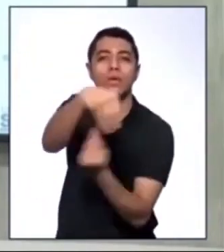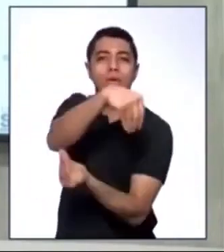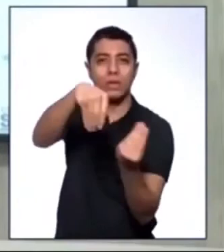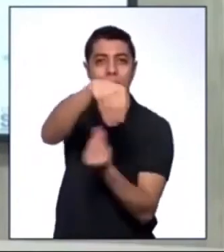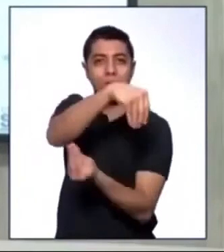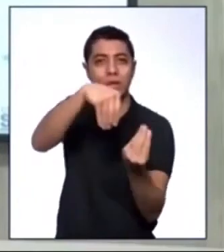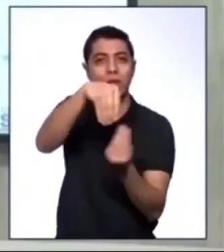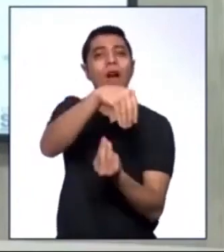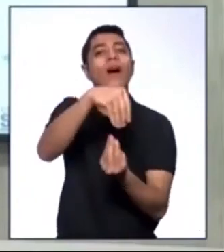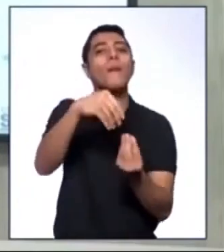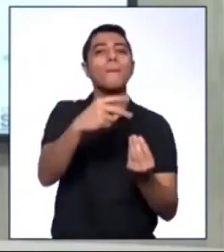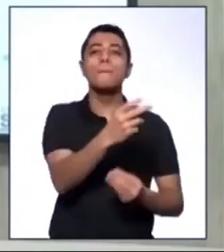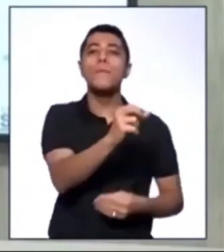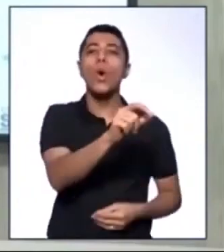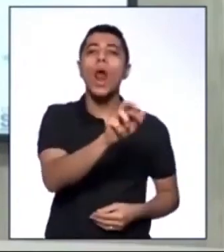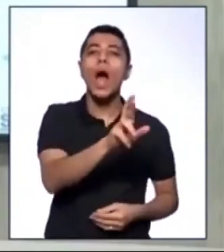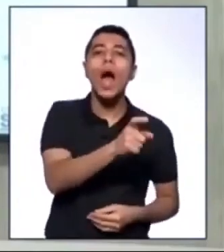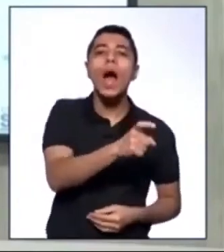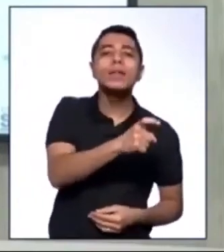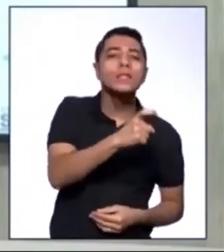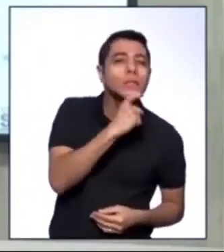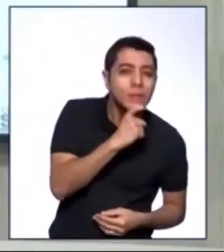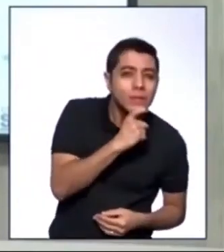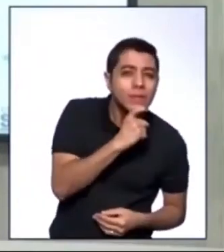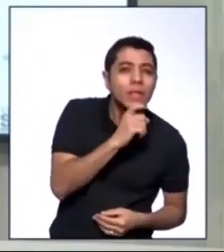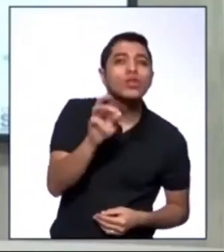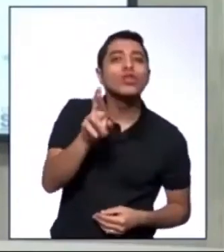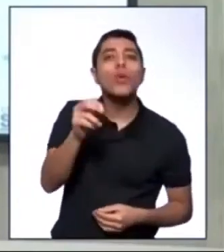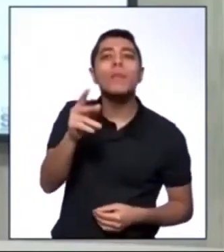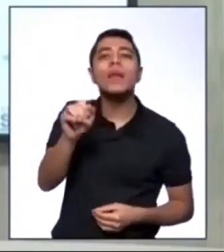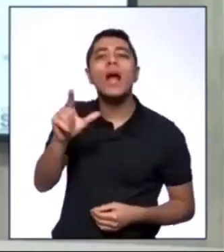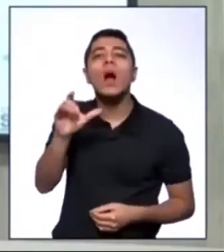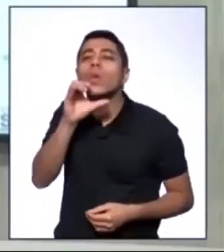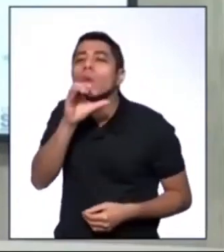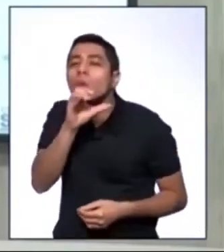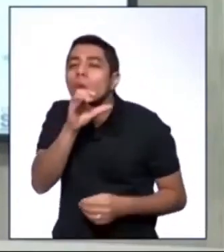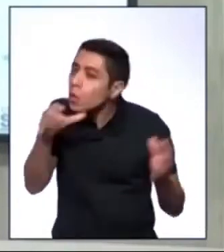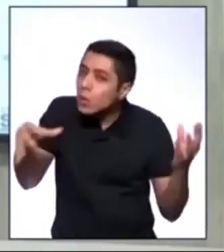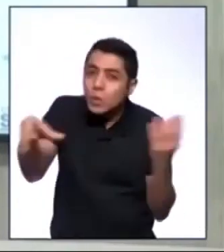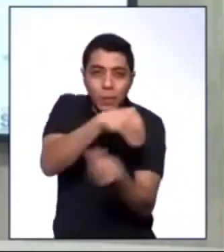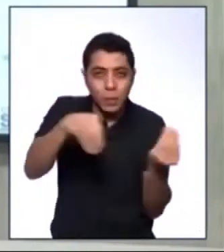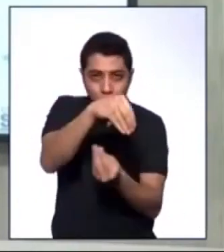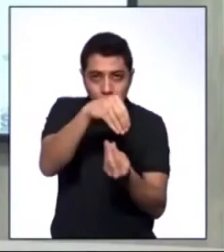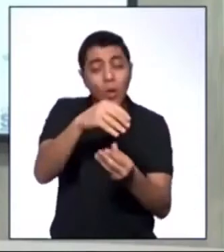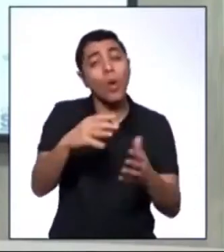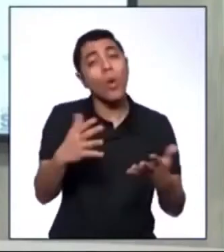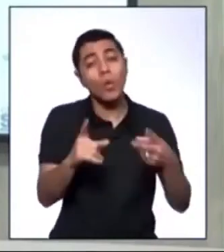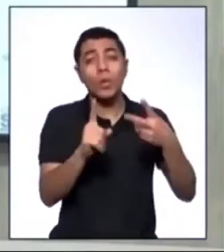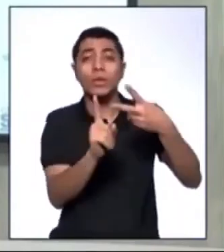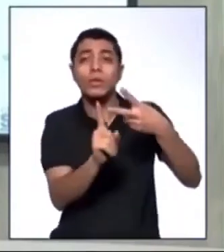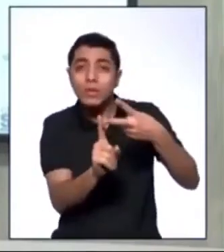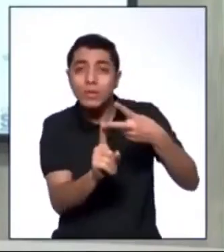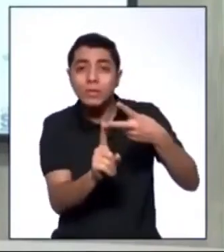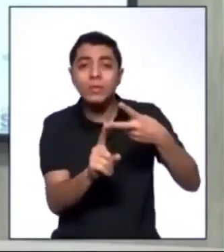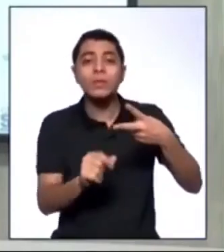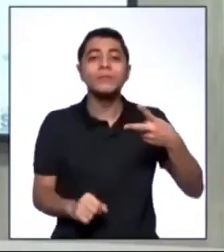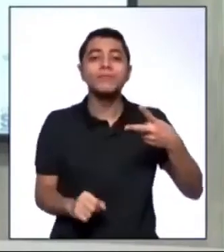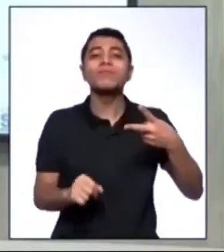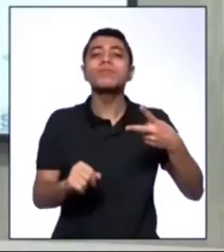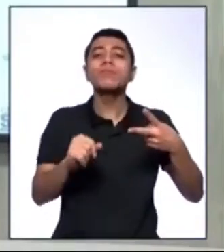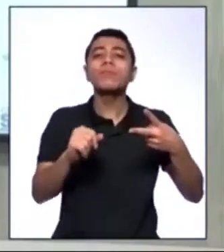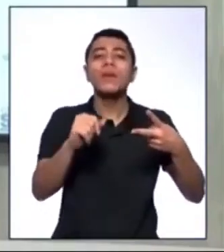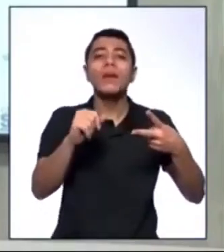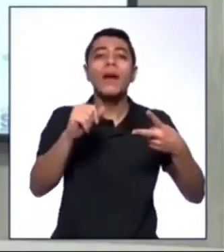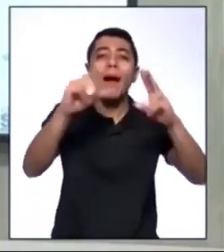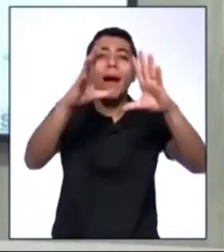entre o ar polar e o ar tropical. Nós temos chuvas que se formam, galera, pelo deslocamento da massa de ar e uma barreira orográfica.